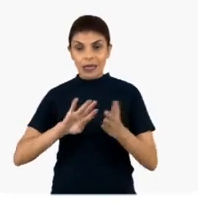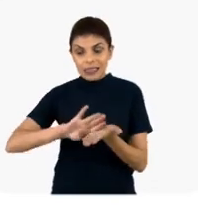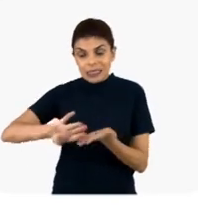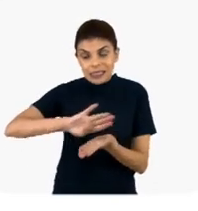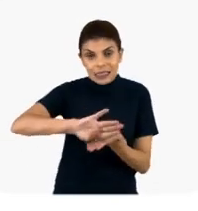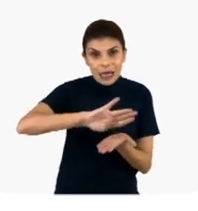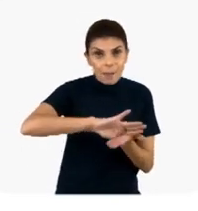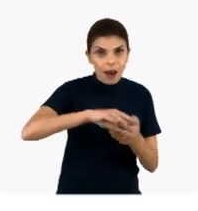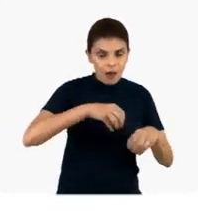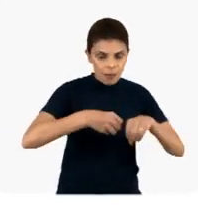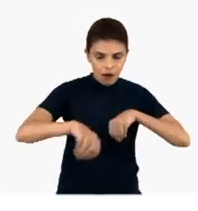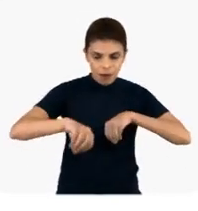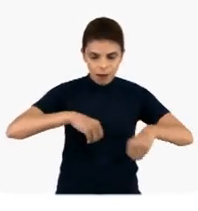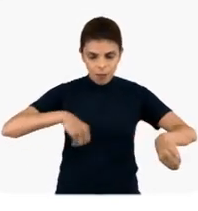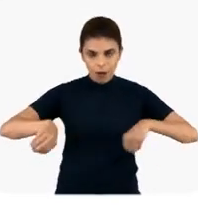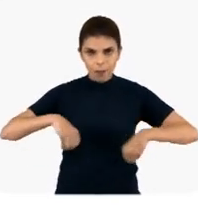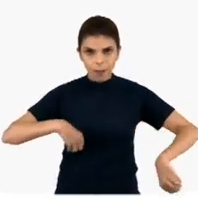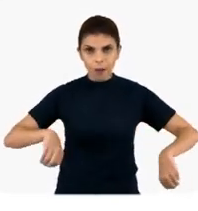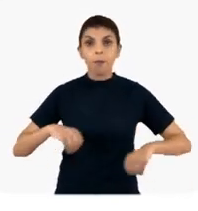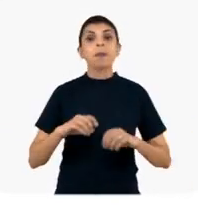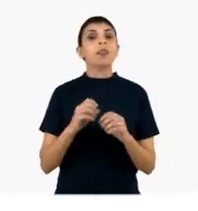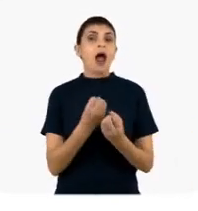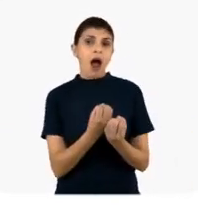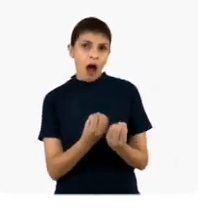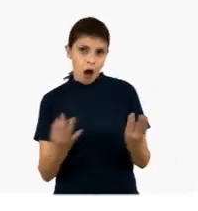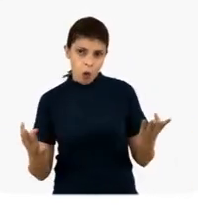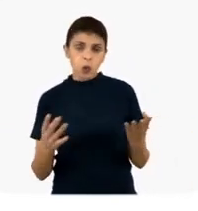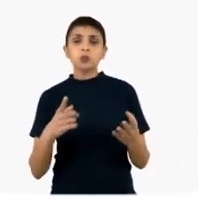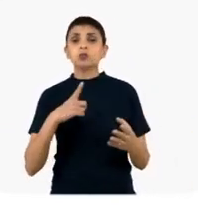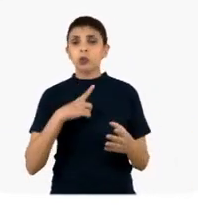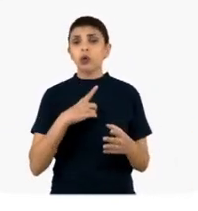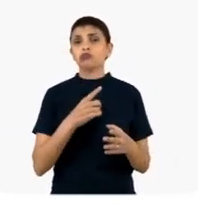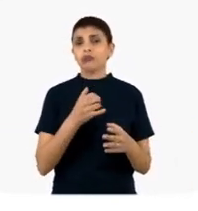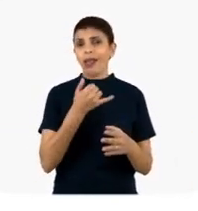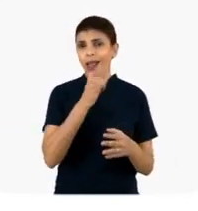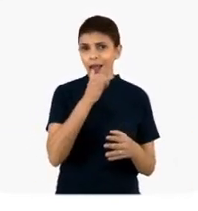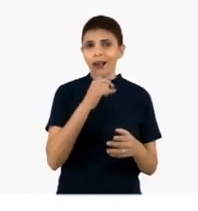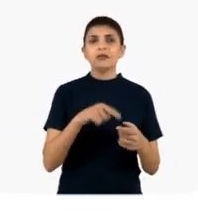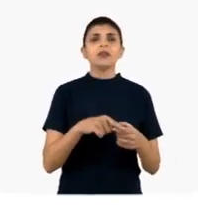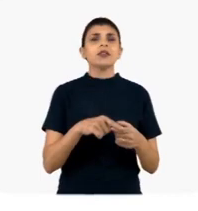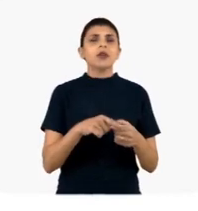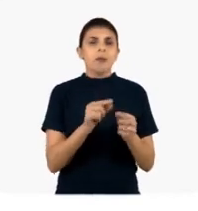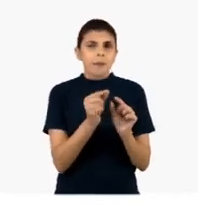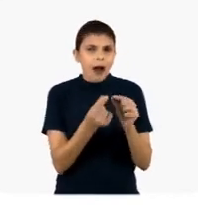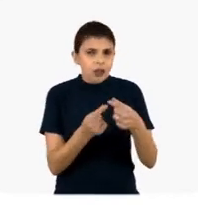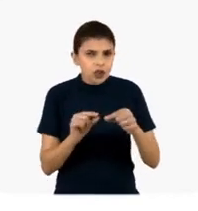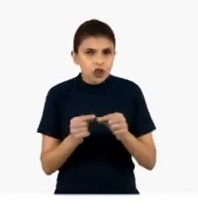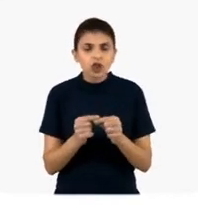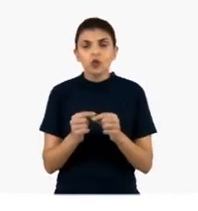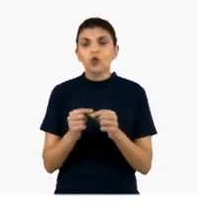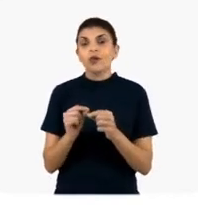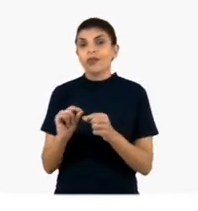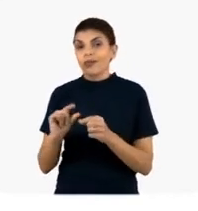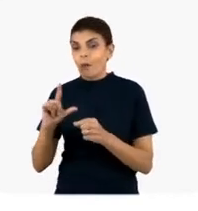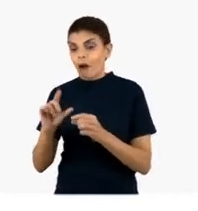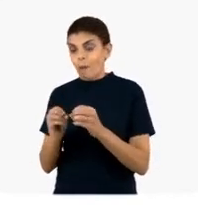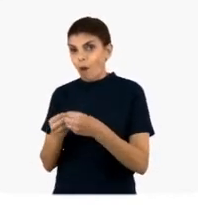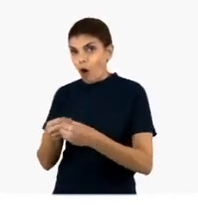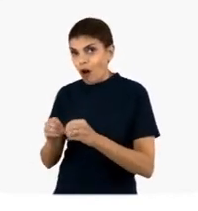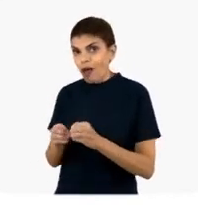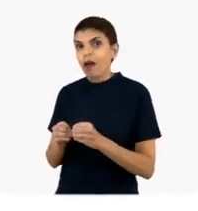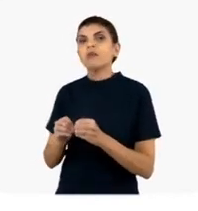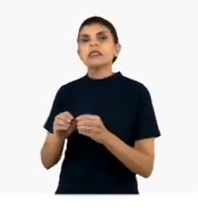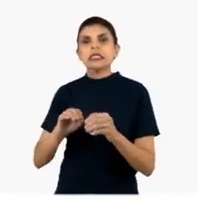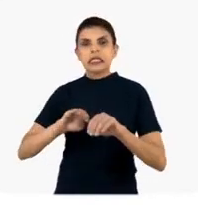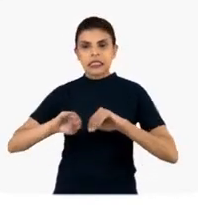proteínas para uma melhor separação. Algumas delas são carga elétrica, tamanho de partícula, tamanho de molécula, que